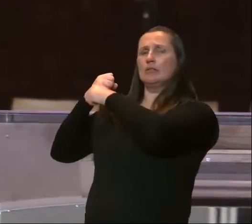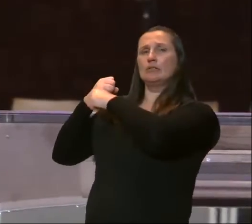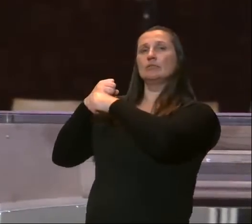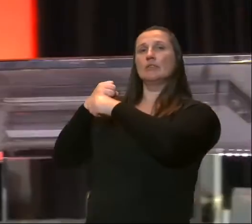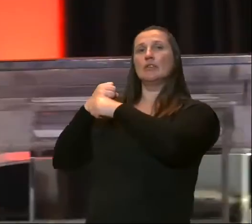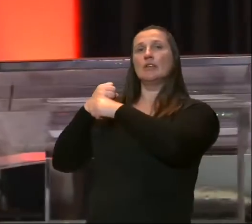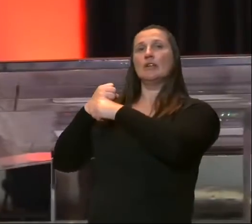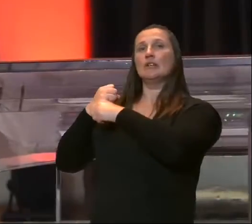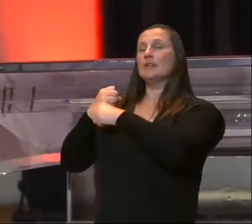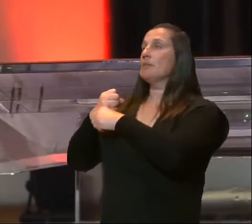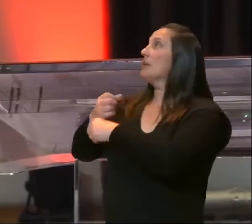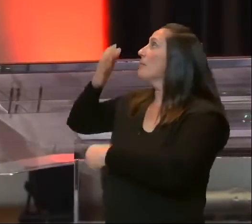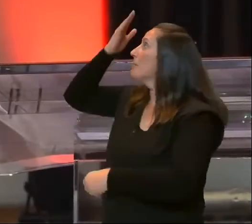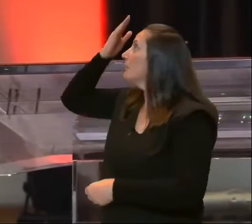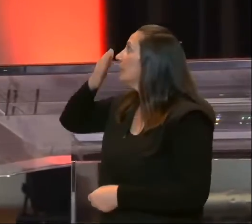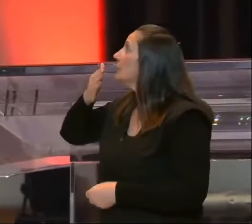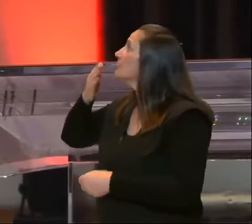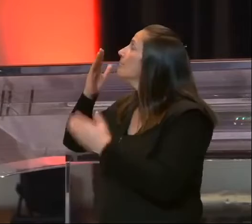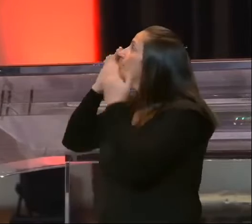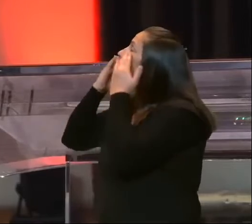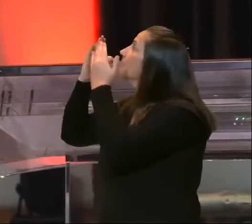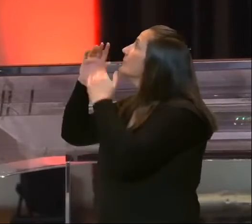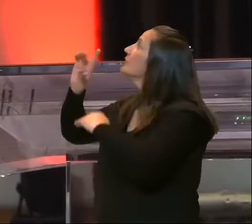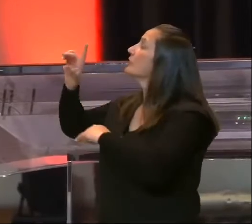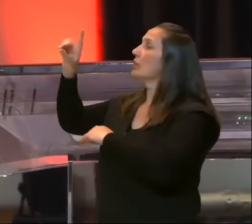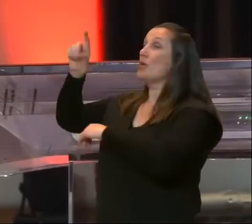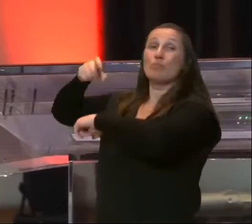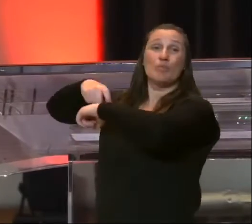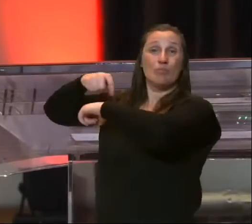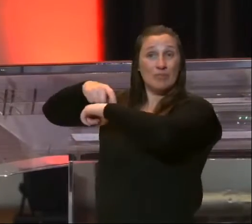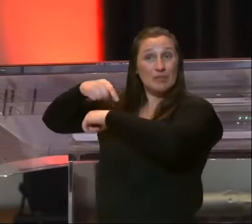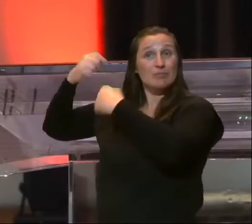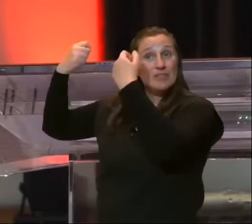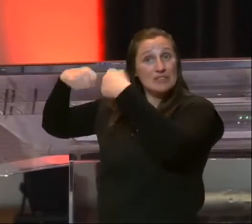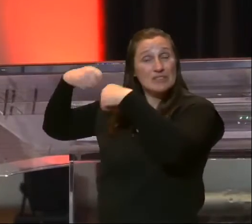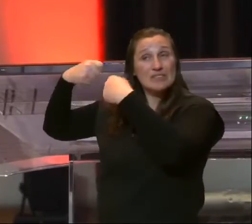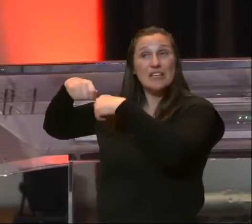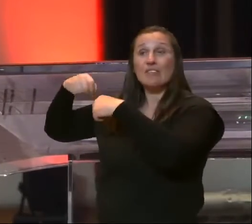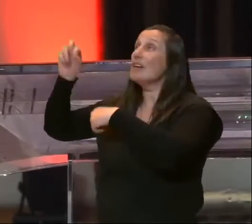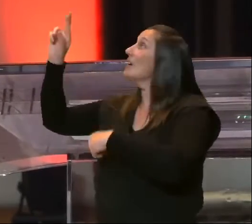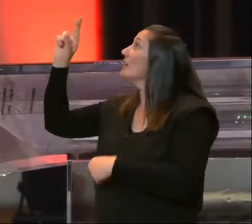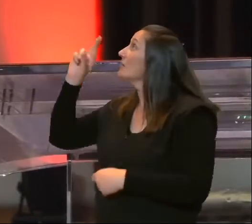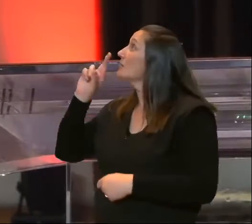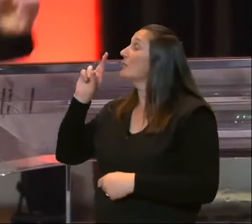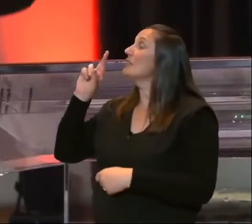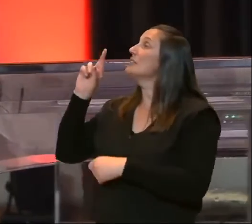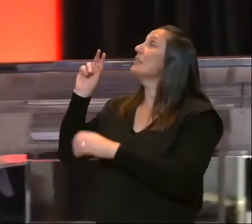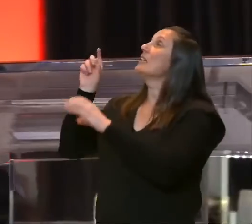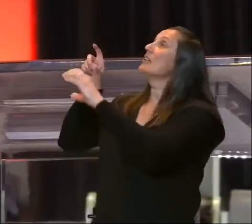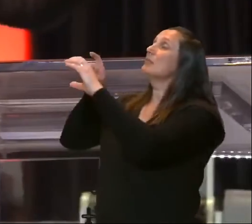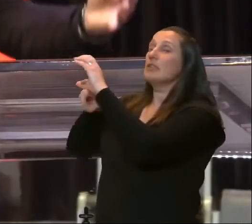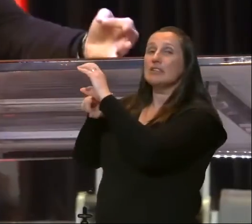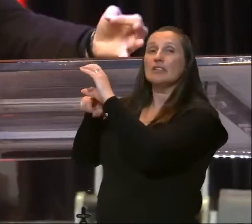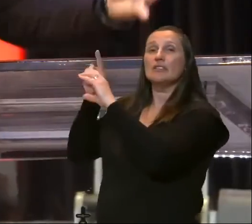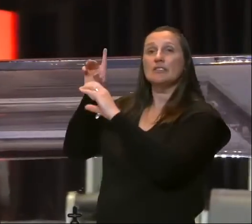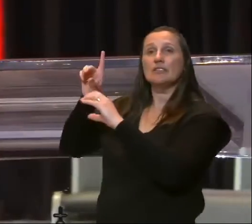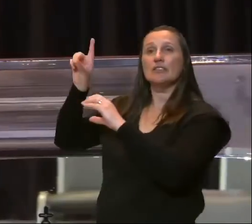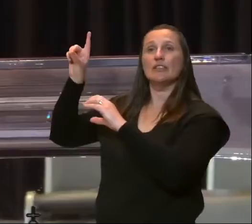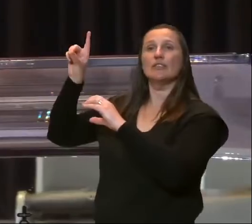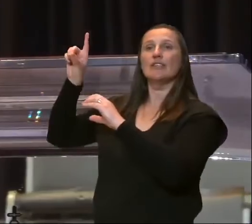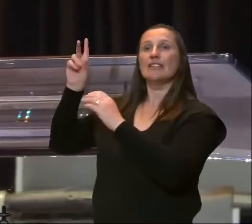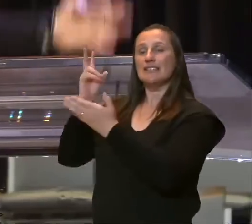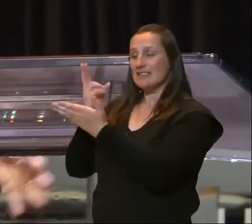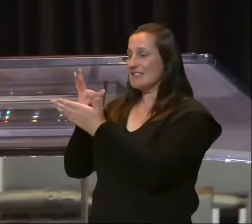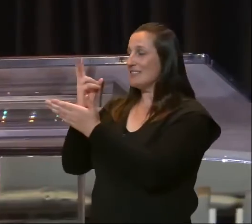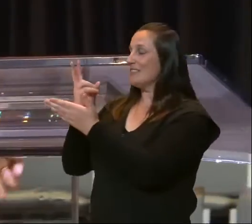diante do Senhor, em momentos que a gente precisava de algo e dependeu do Senhor, sempre a provisão